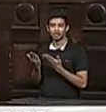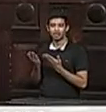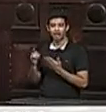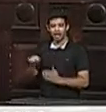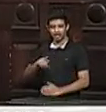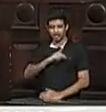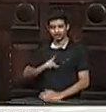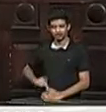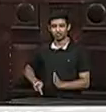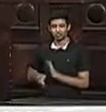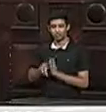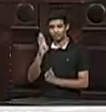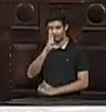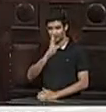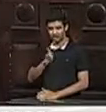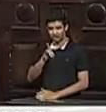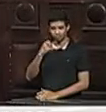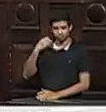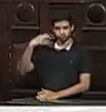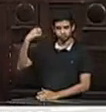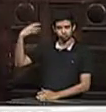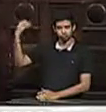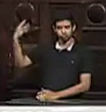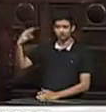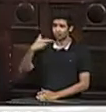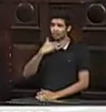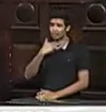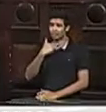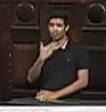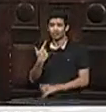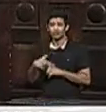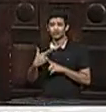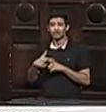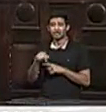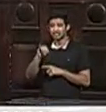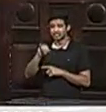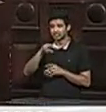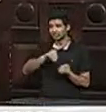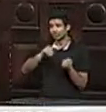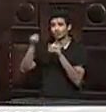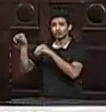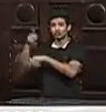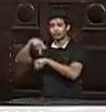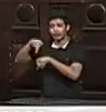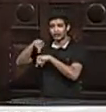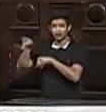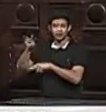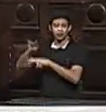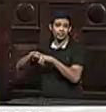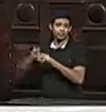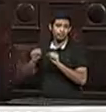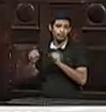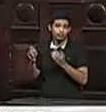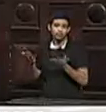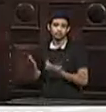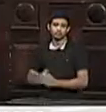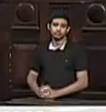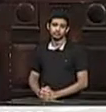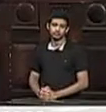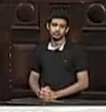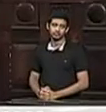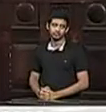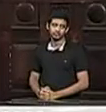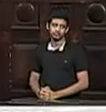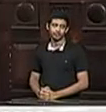Brasil não pode viajar, poderá ser preso em qualquer país do mundo, seguramente não terá